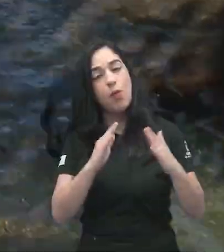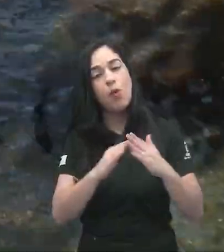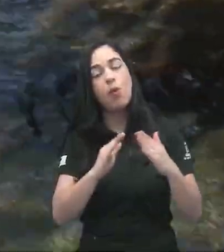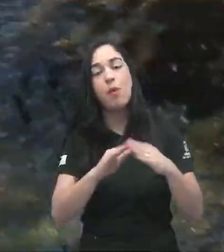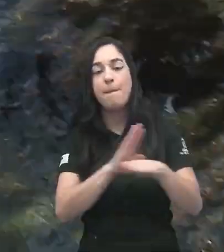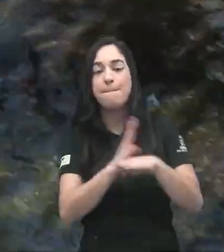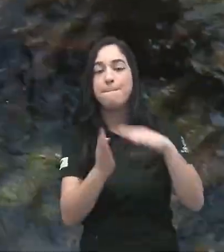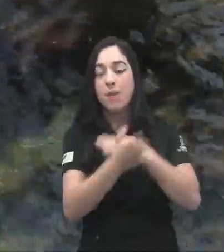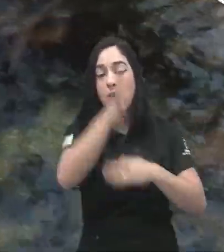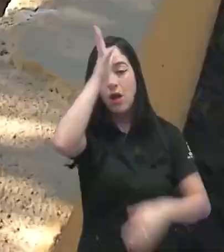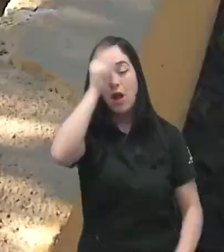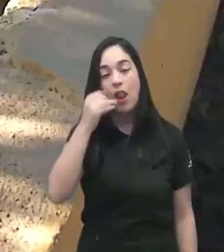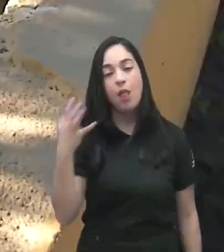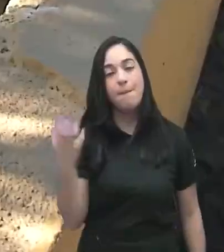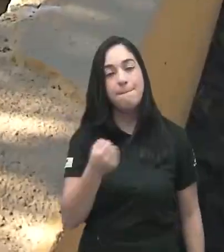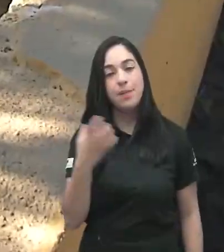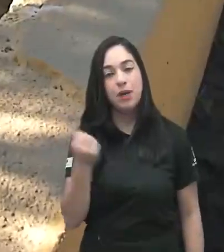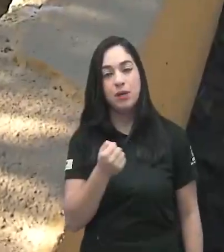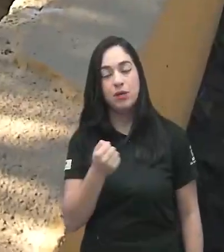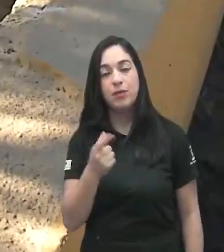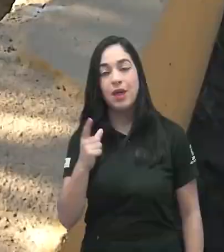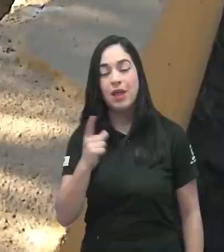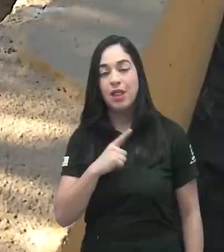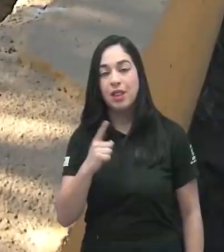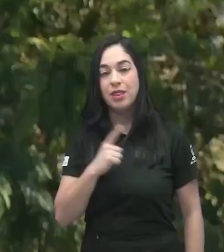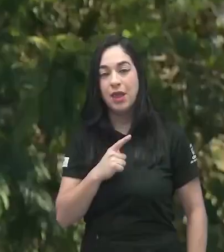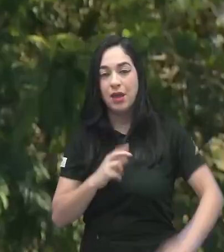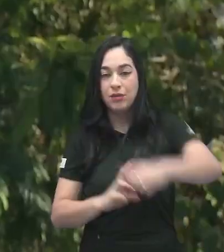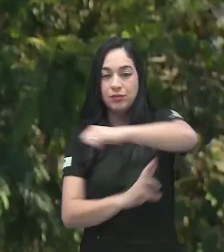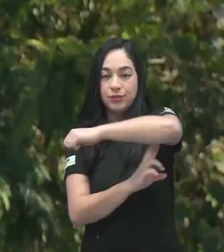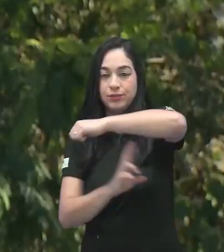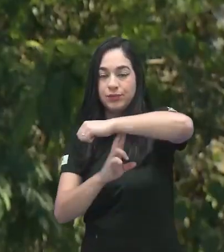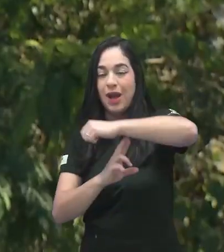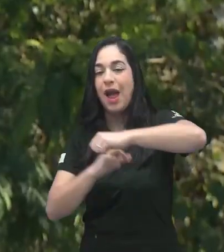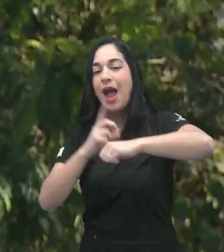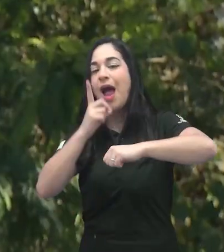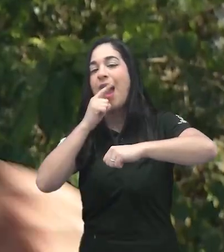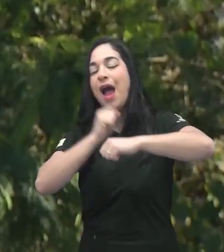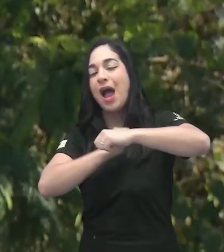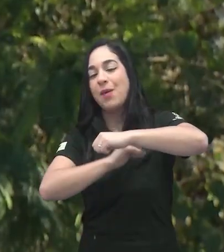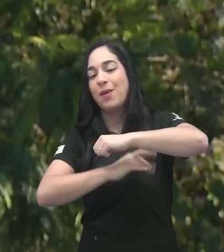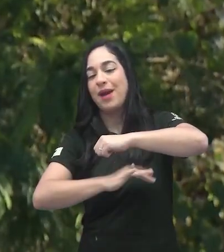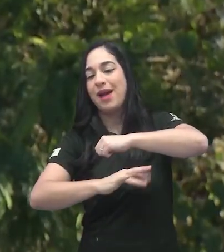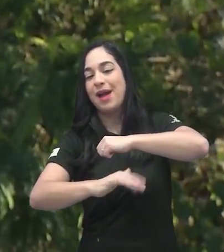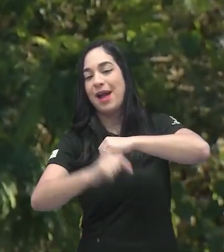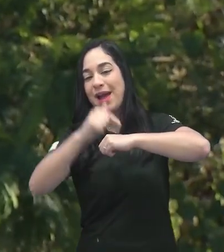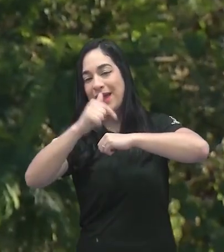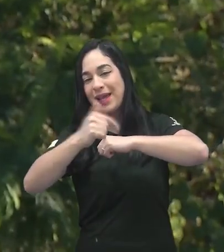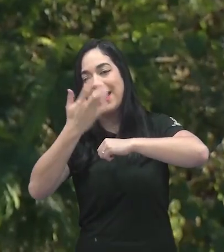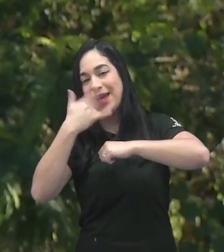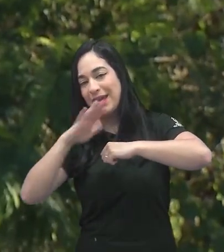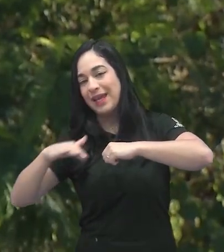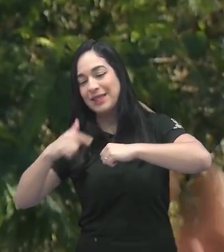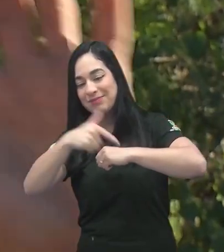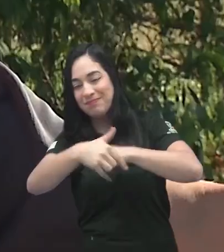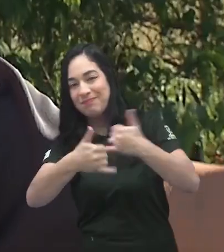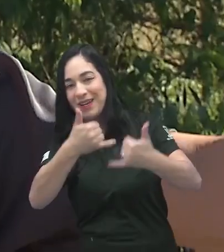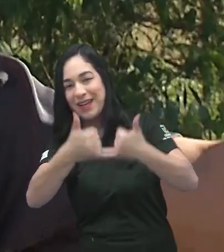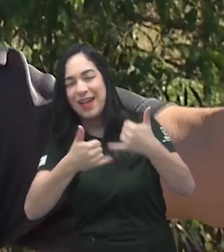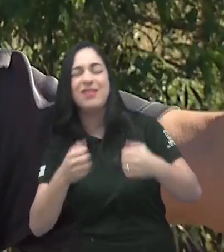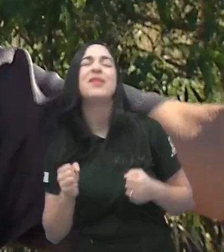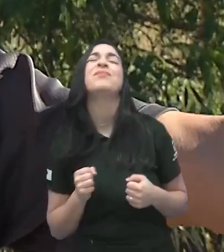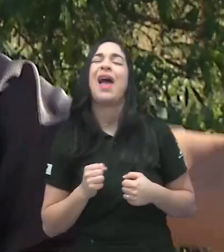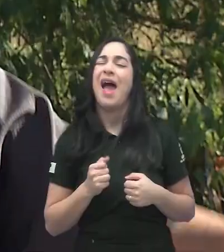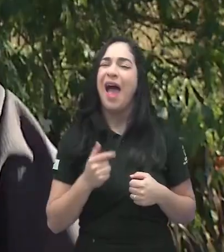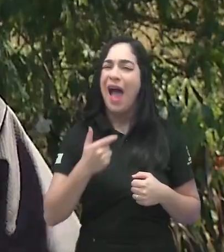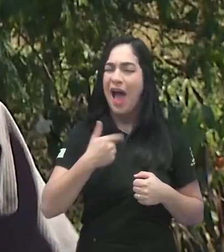O córrego que passa debaixo da estrutura foi o palco de suas brincadeiras na infância. Esse rio